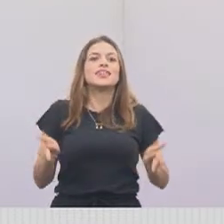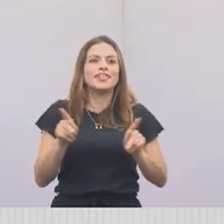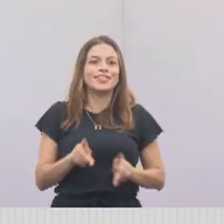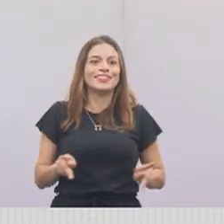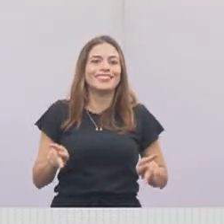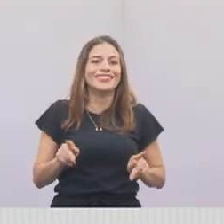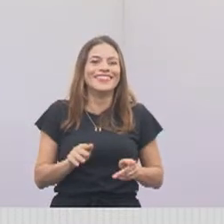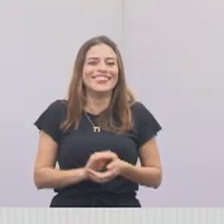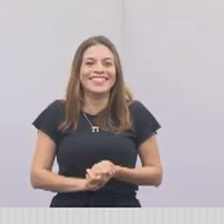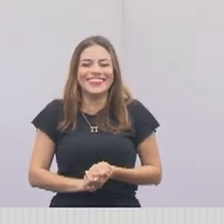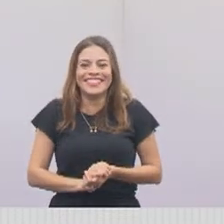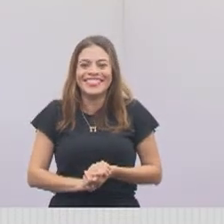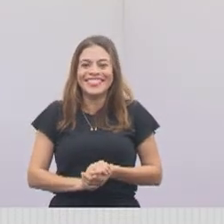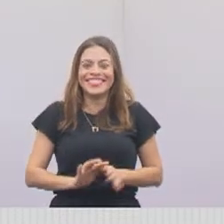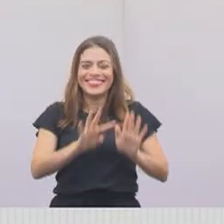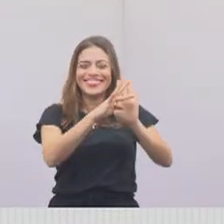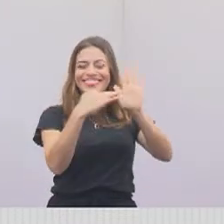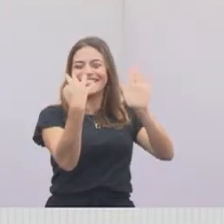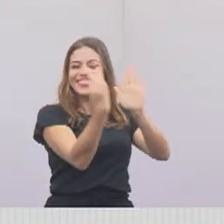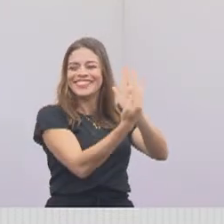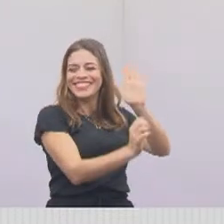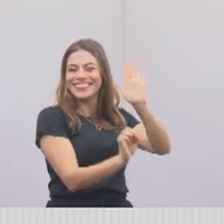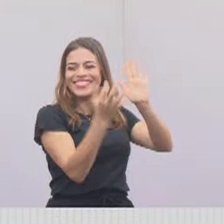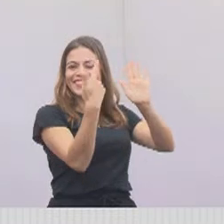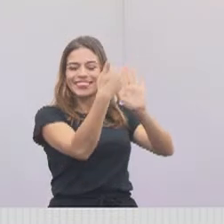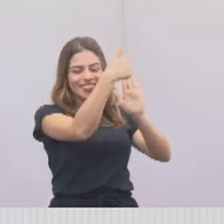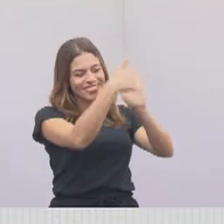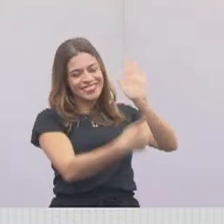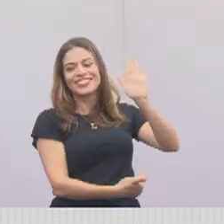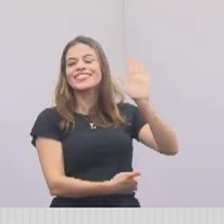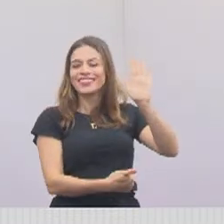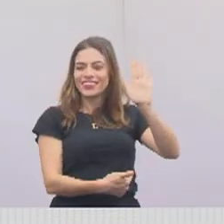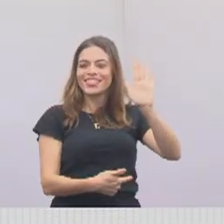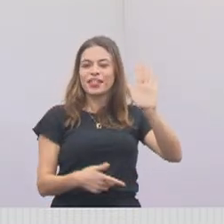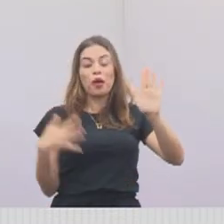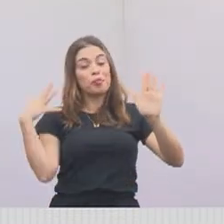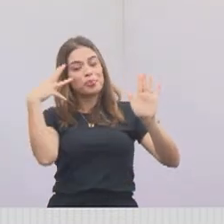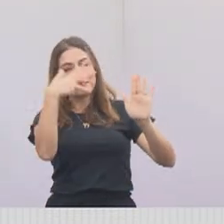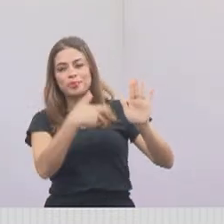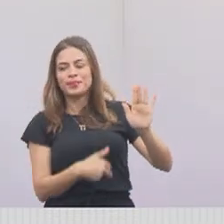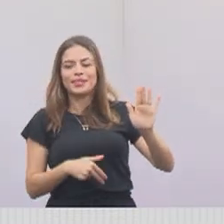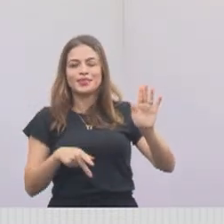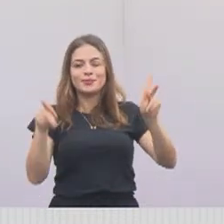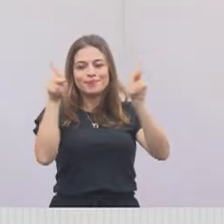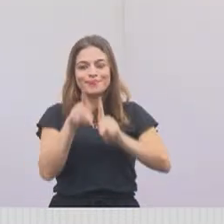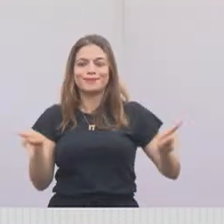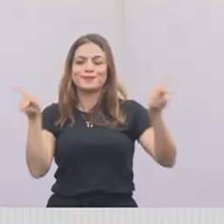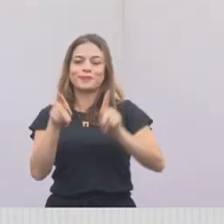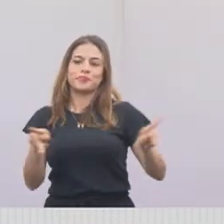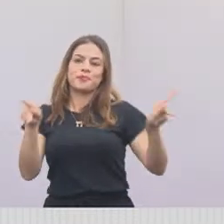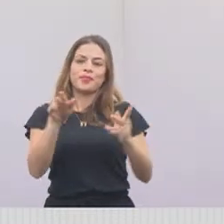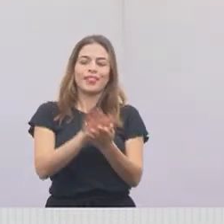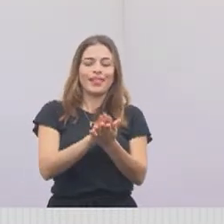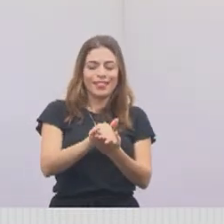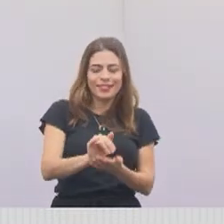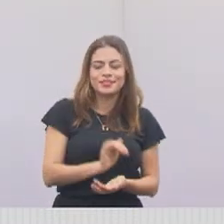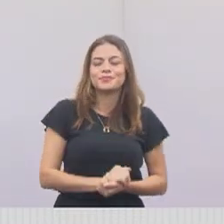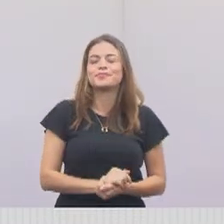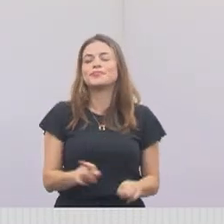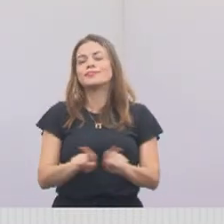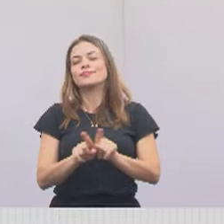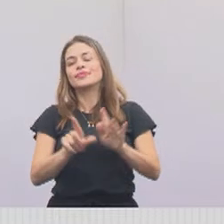fotos, né, que já é do dia 1º ao dia 31. Muito bonito ali no shopping de Jacareí. Também a loja Outubro